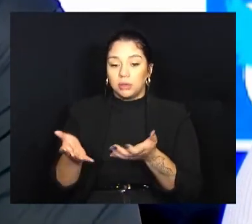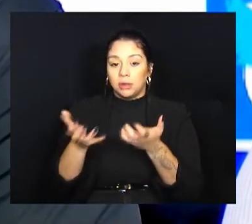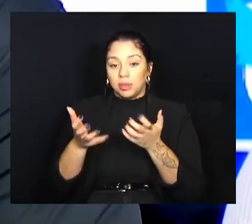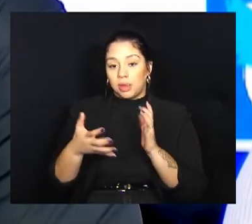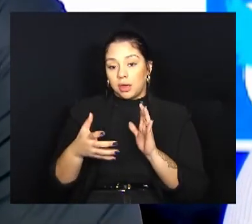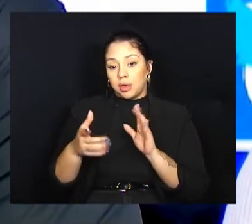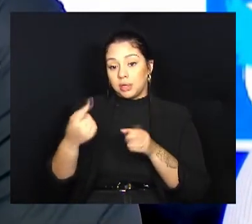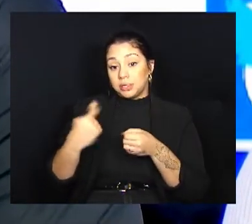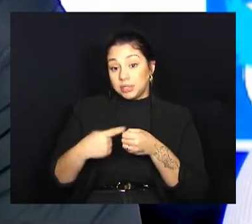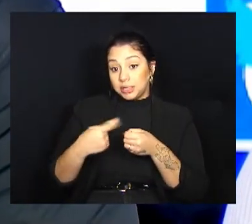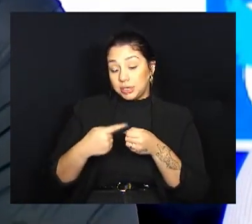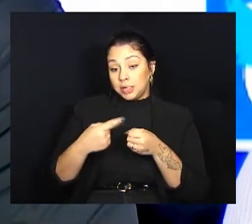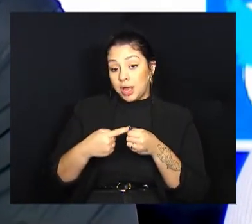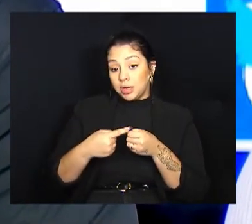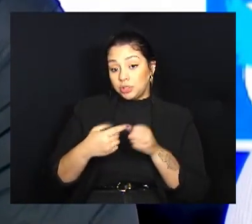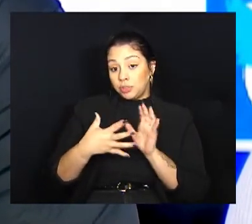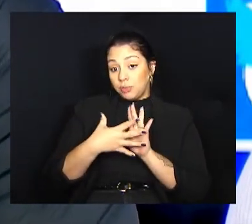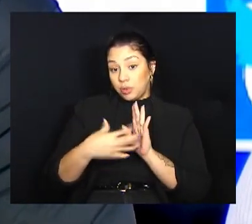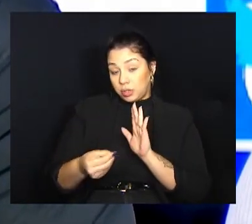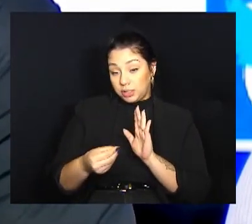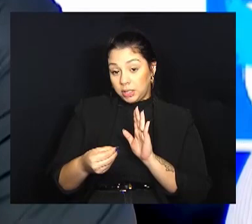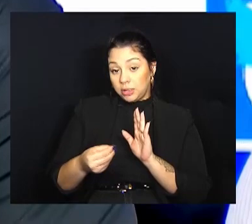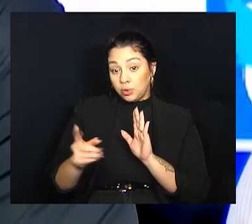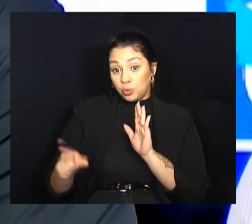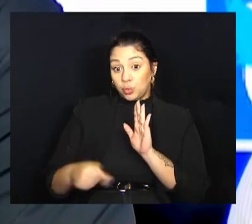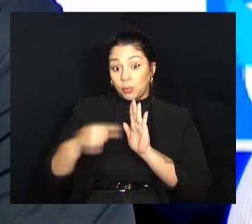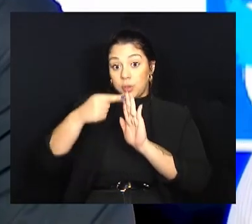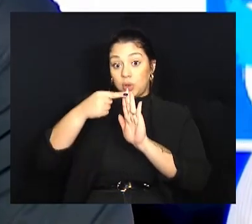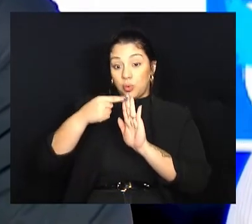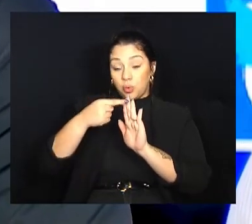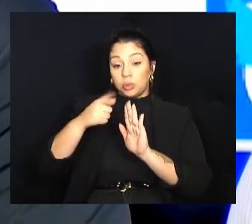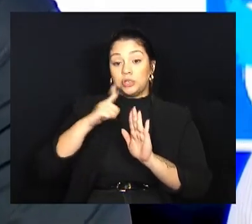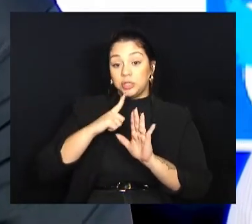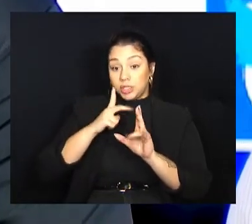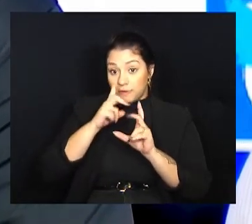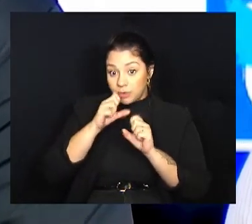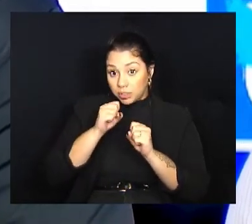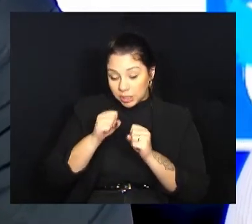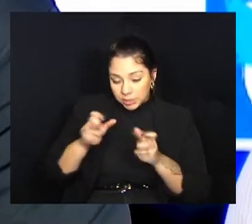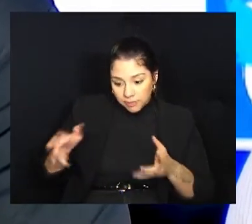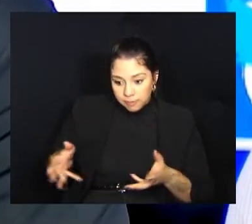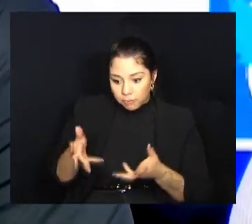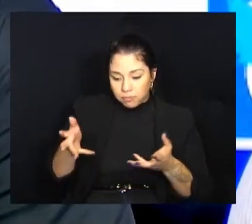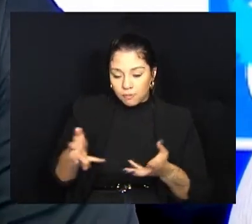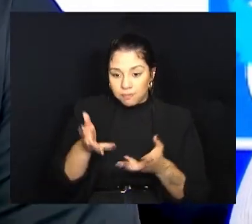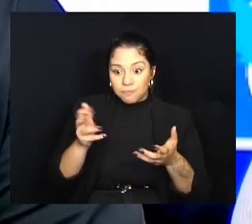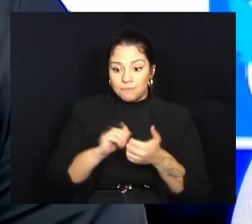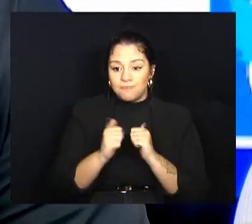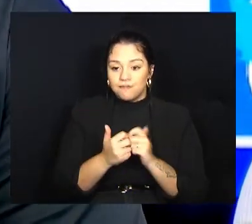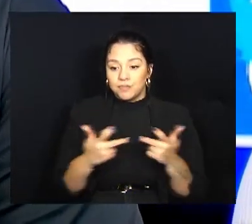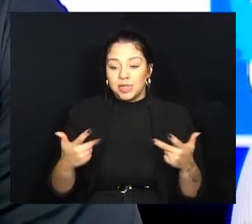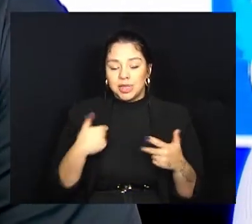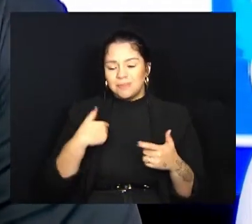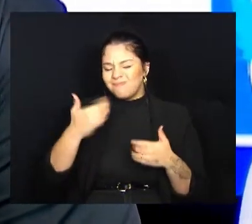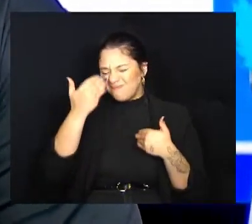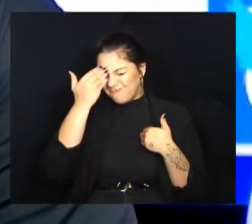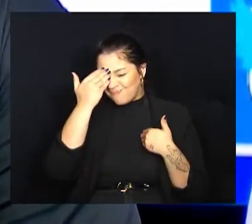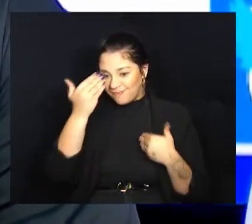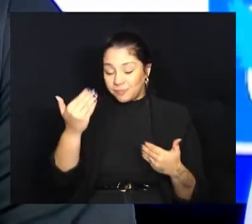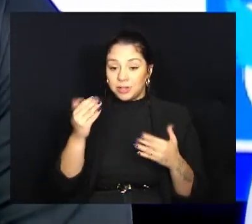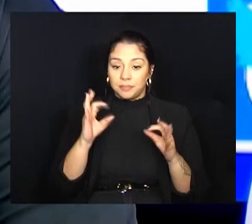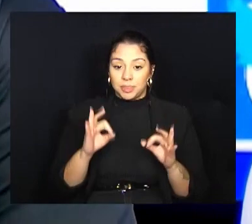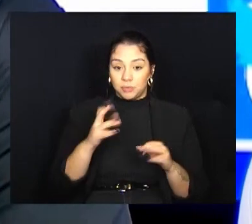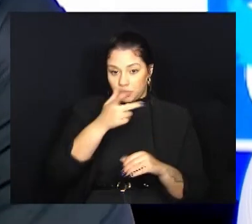cidade número 1 do voleibol no Brasil. Esse é o nosso objetivo, de fortalecer essa parceria com o esporte. Então, só tenho a agradecer ao prefeito Dário de